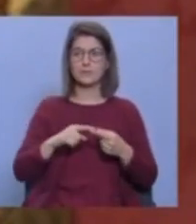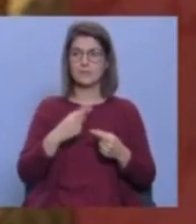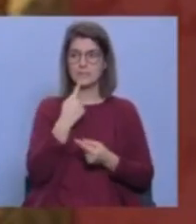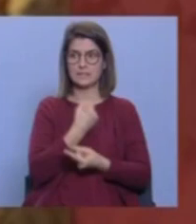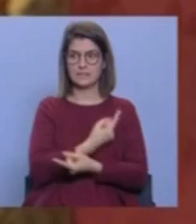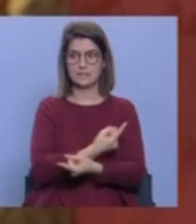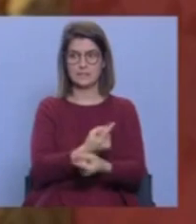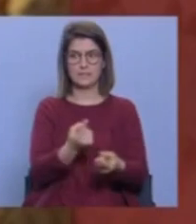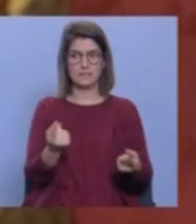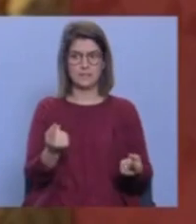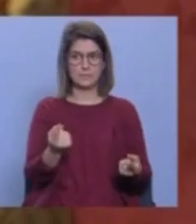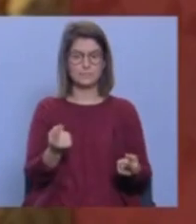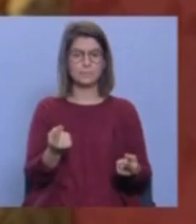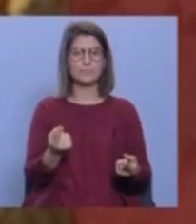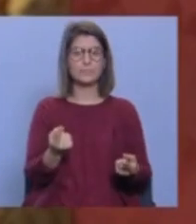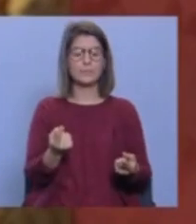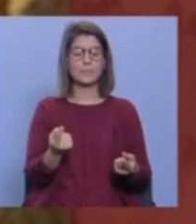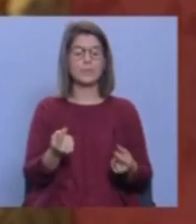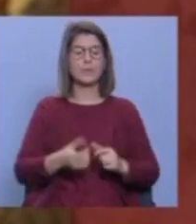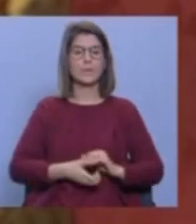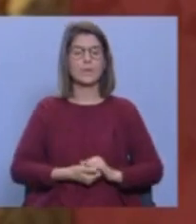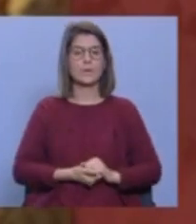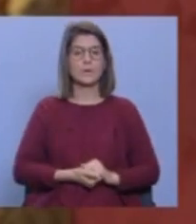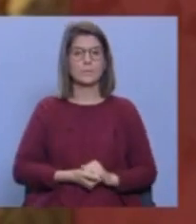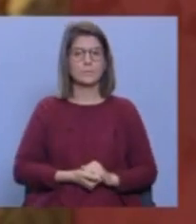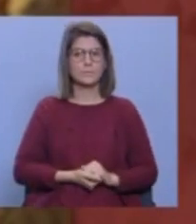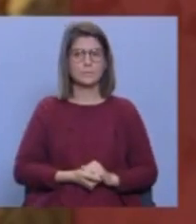dizer-vos que, como